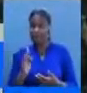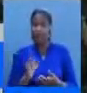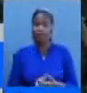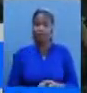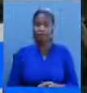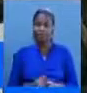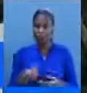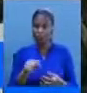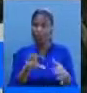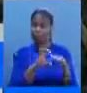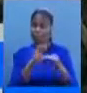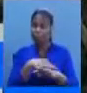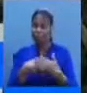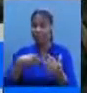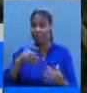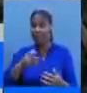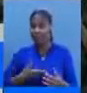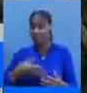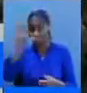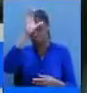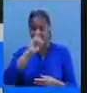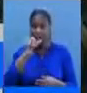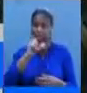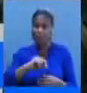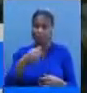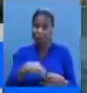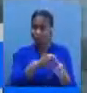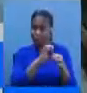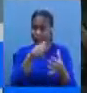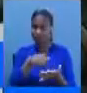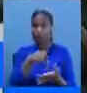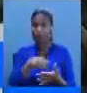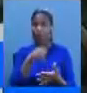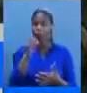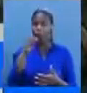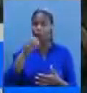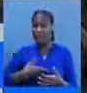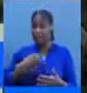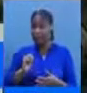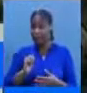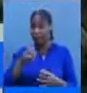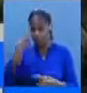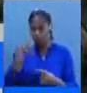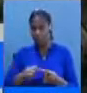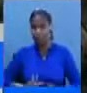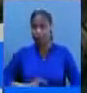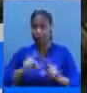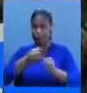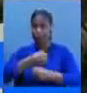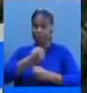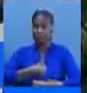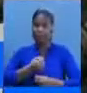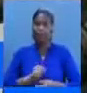alinhado sobre o PET do governo e é alinhado também sobre o ODS, Objetivo de